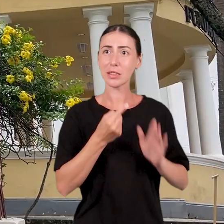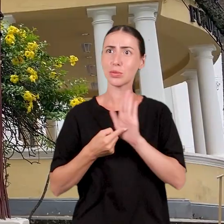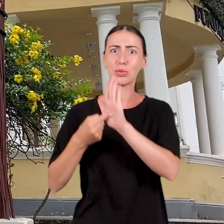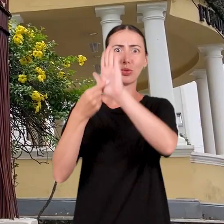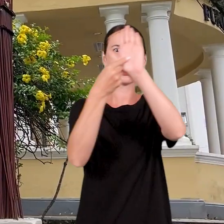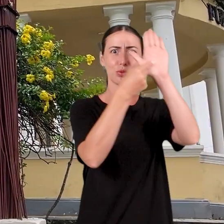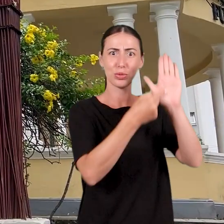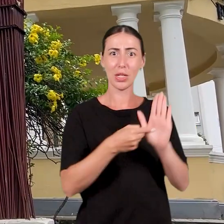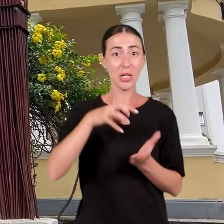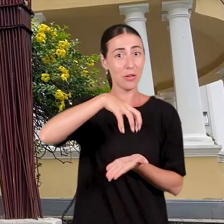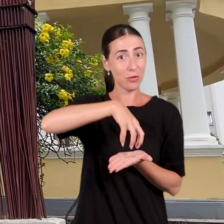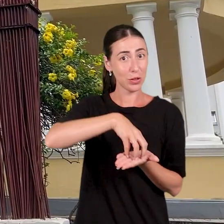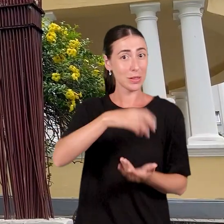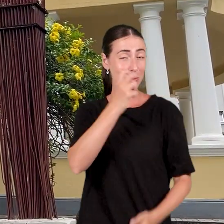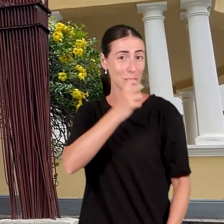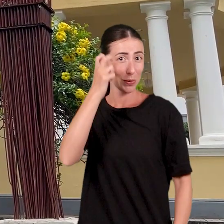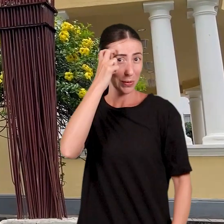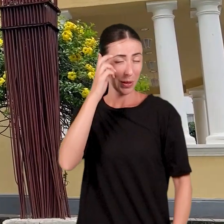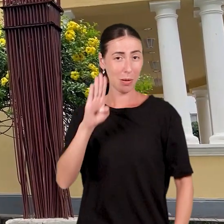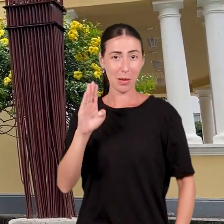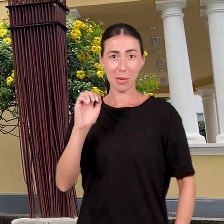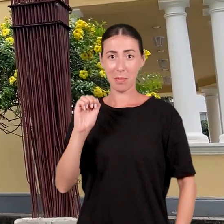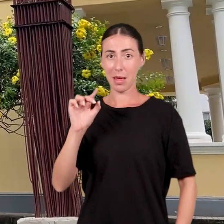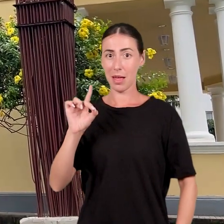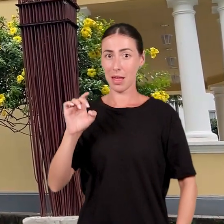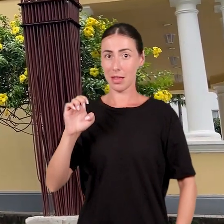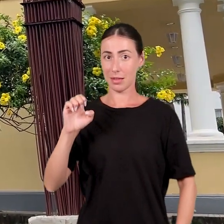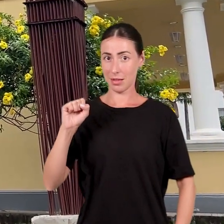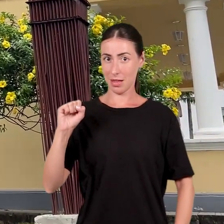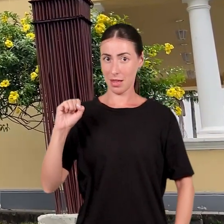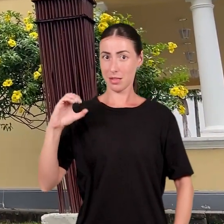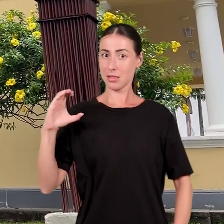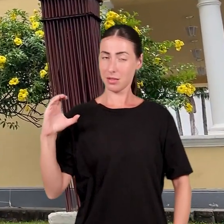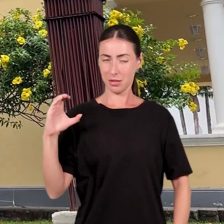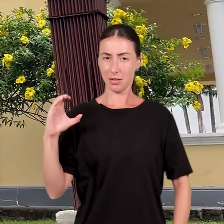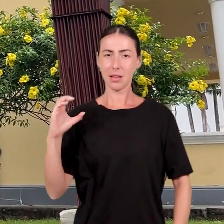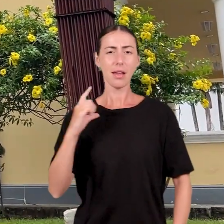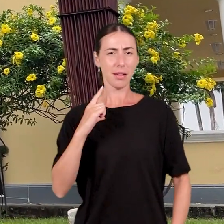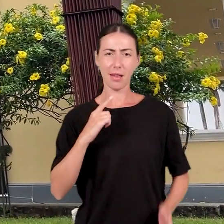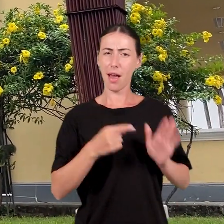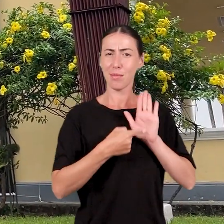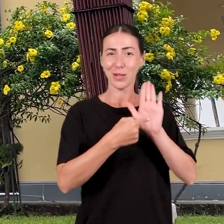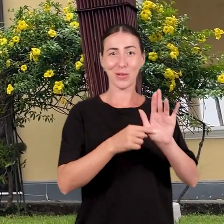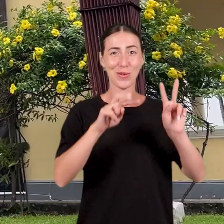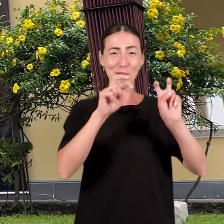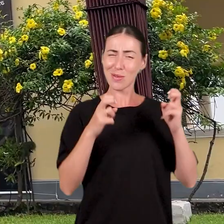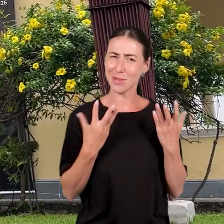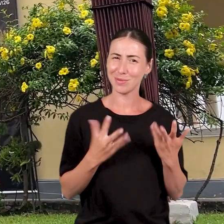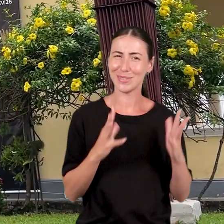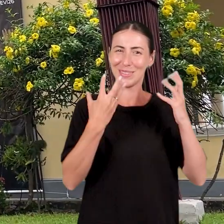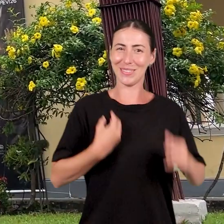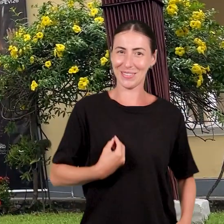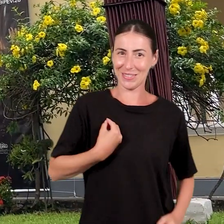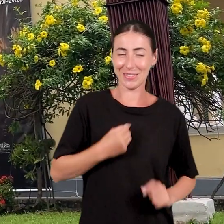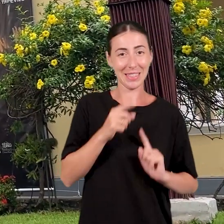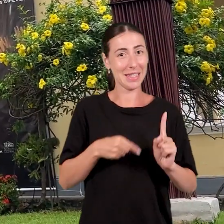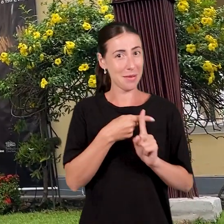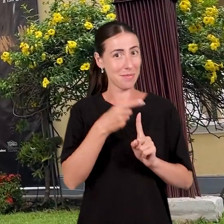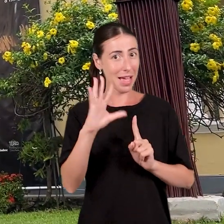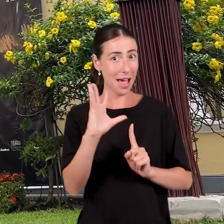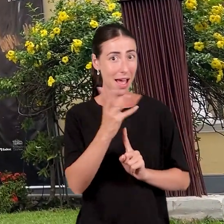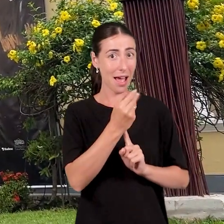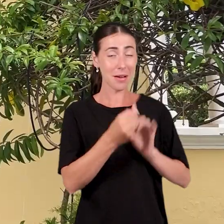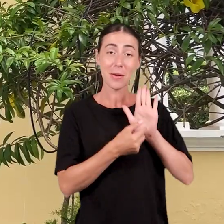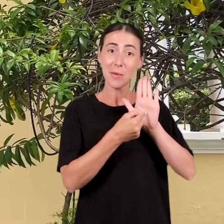mostra Impossibilias, Memória e Arquivo em Paulo Gaiardi foi uma celebração da vida e da arte, ecoando suas emoções e